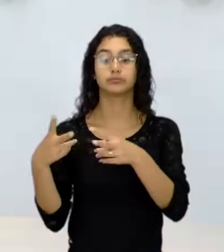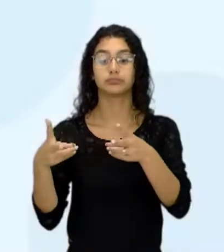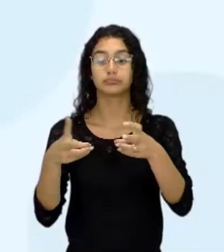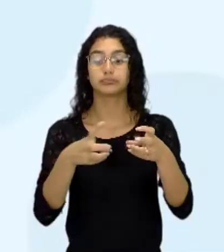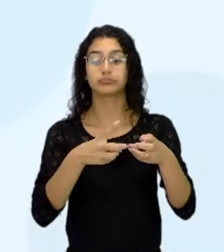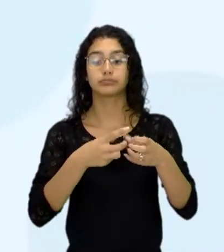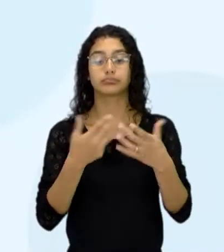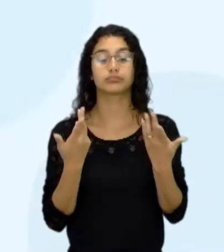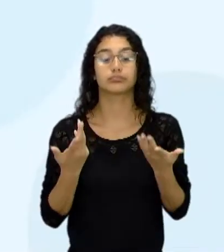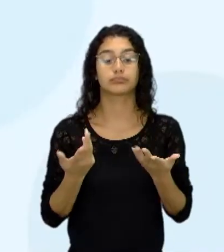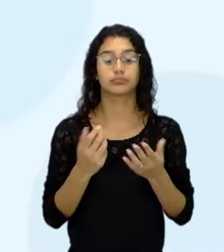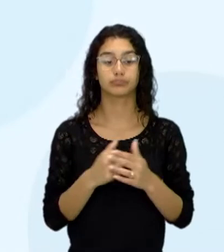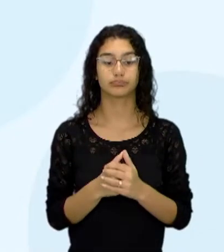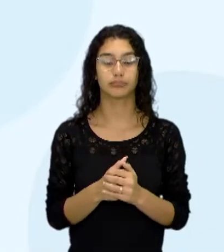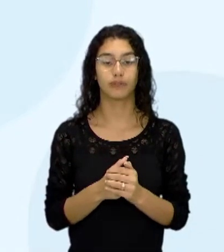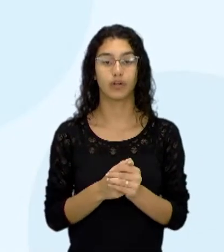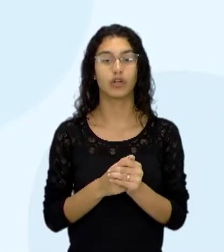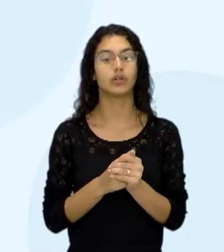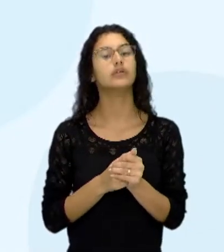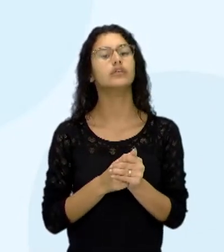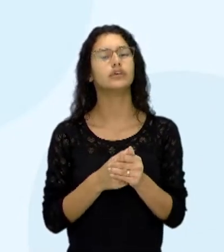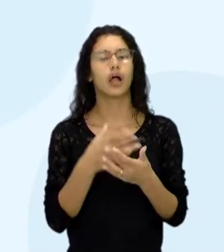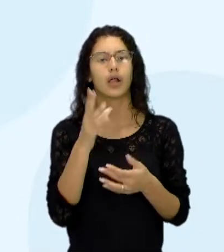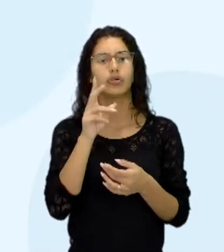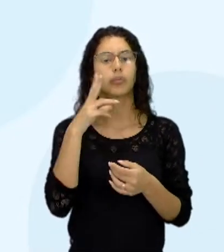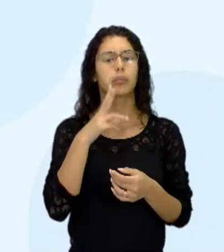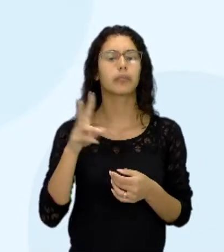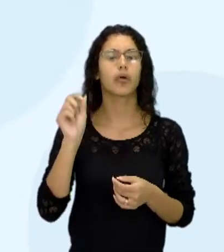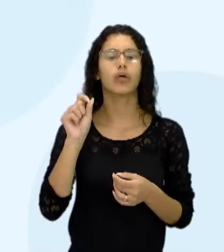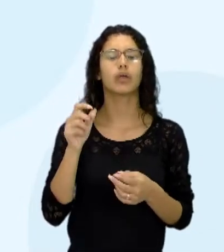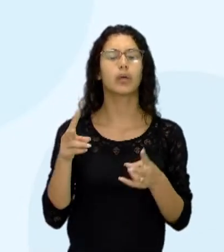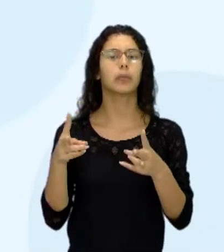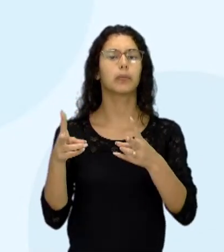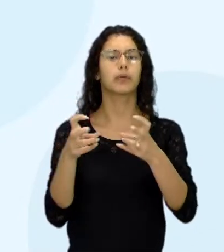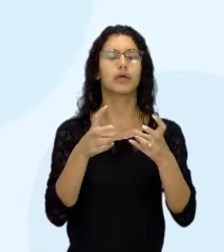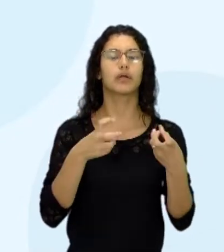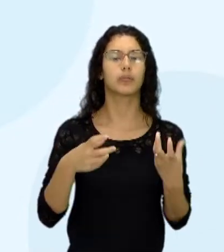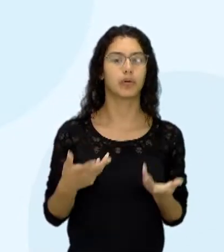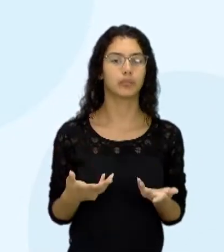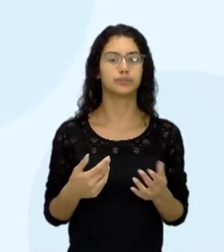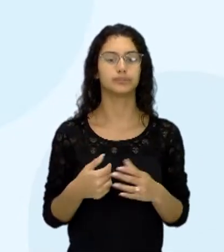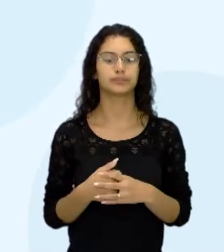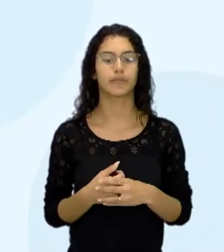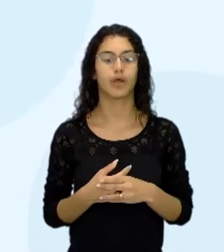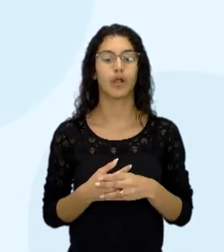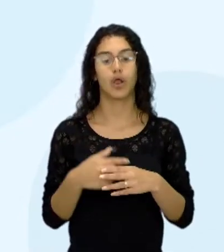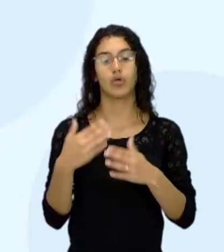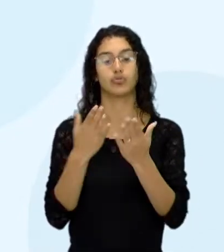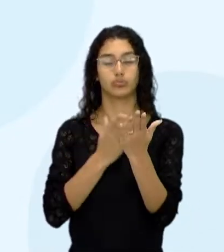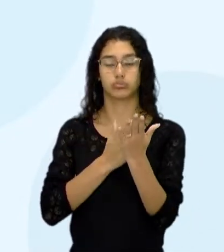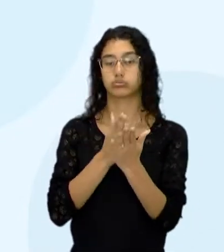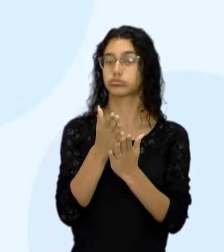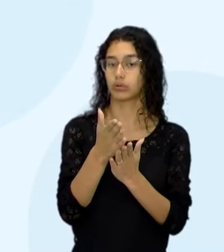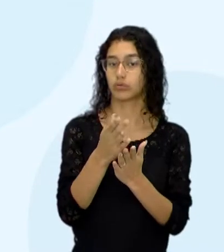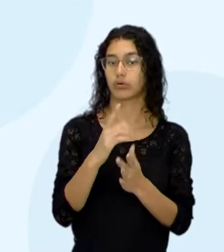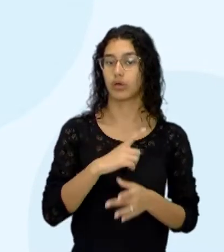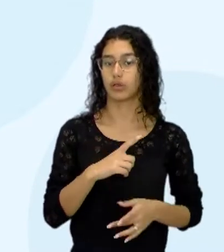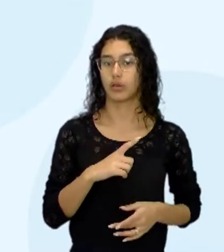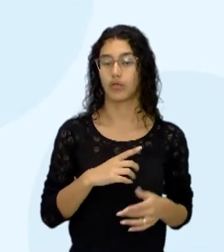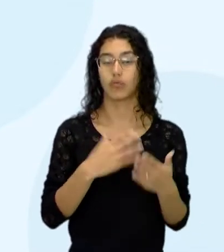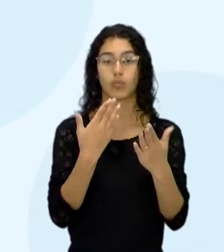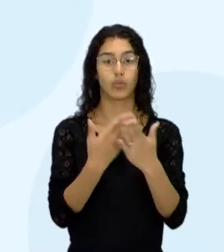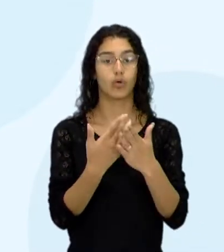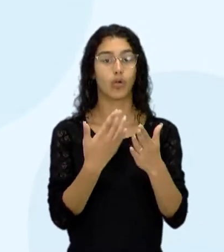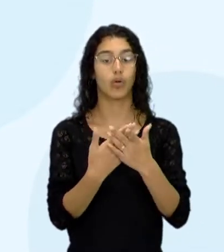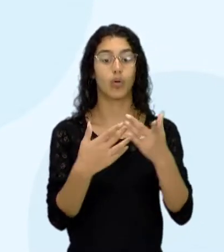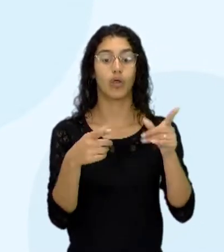que nós observamos, né? Já que estamos falando de observatório, o que foi observado durante essa trajetória, né? Os estudantes aí com